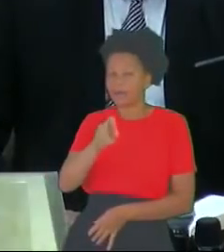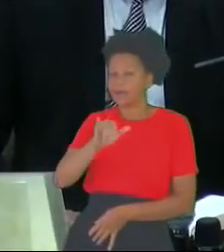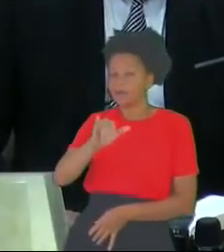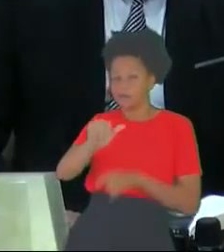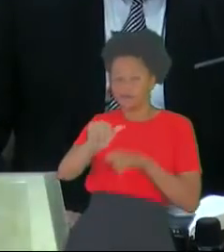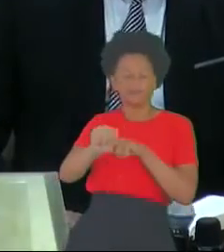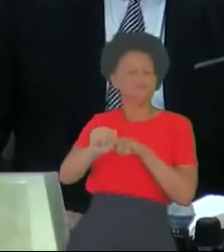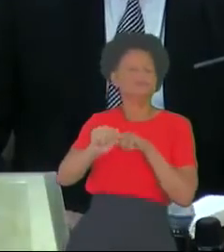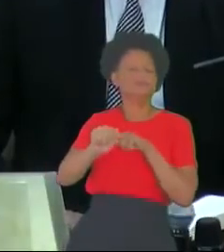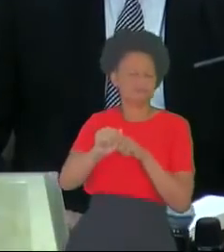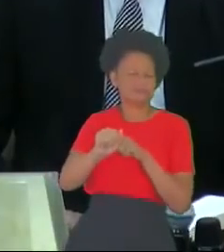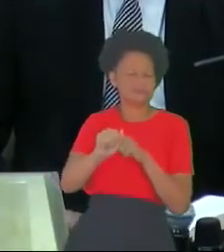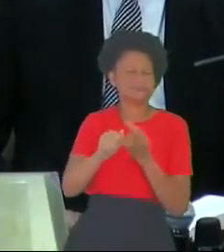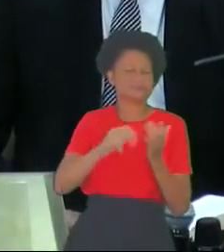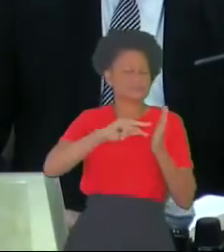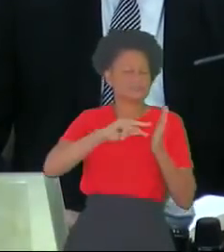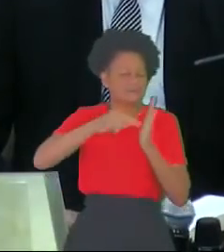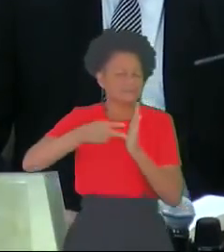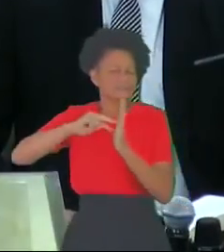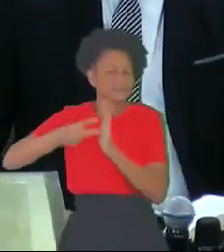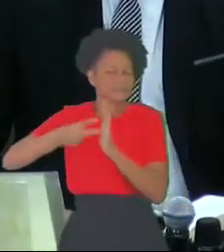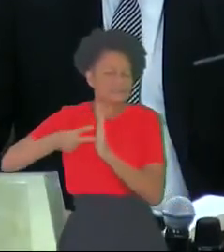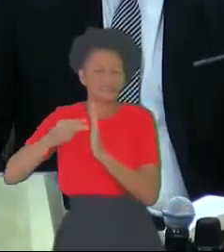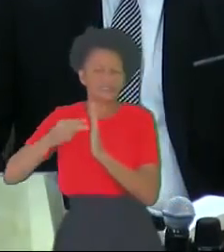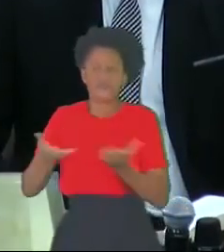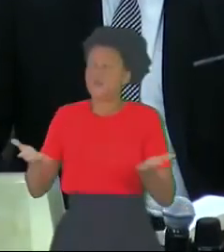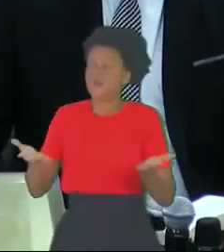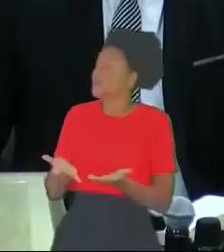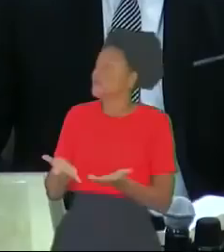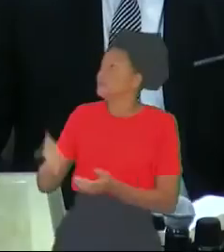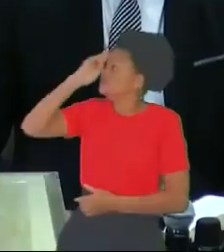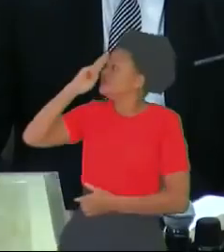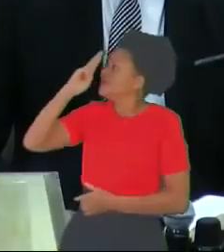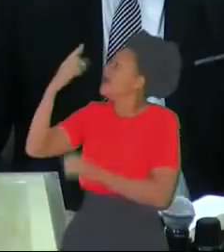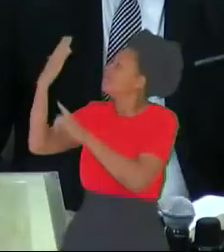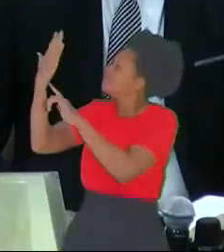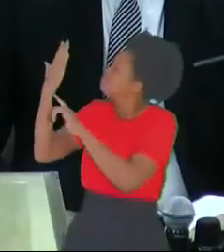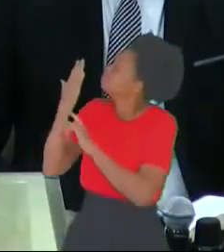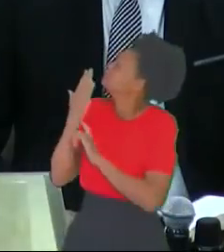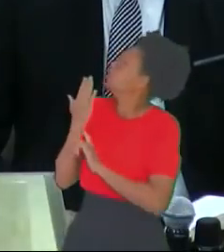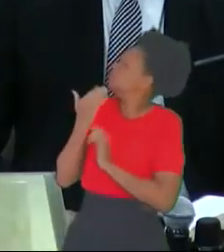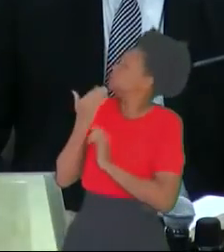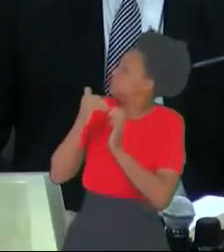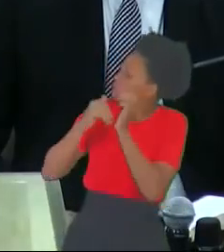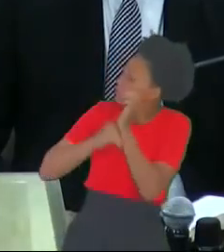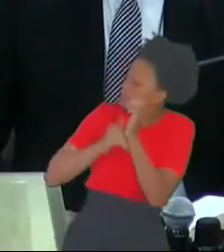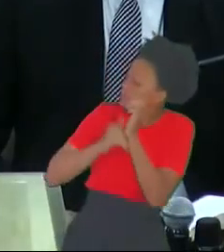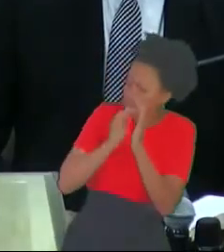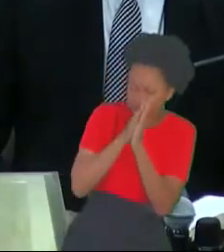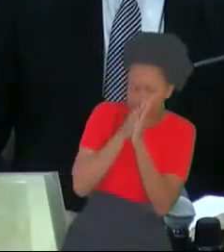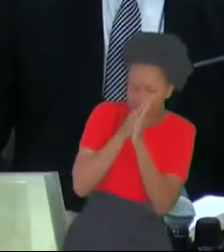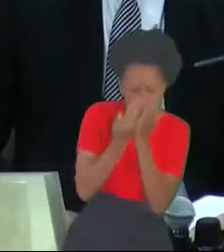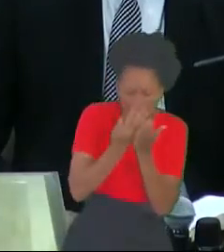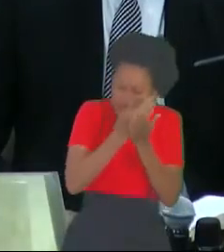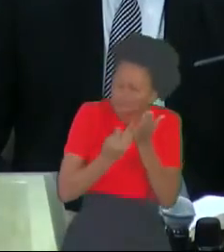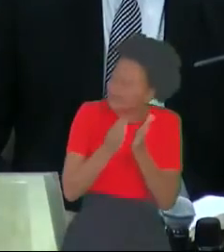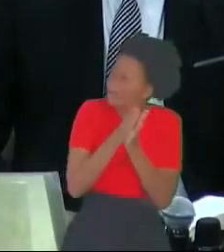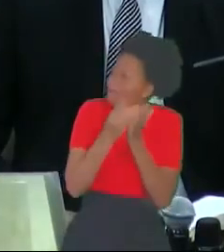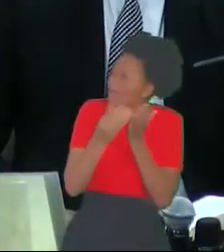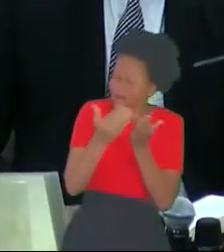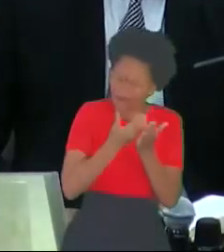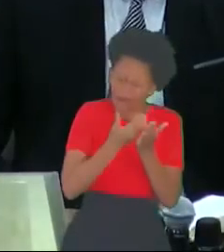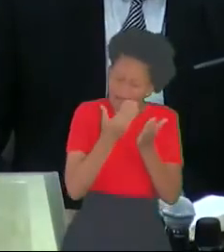de alegoria. E vamos pedir ao Senhor para Ele nos revelar os segredos que Ele tem para nós